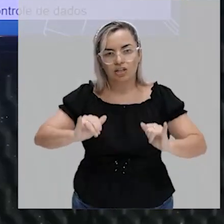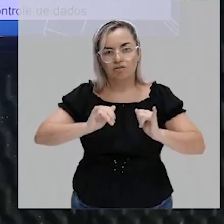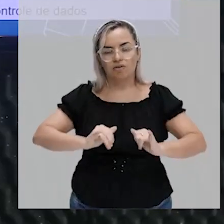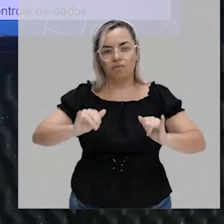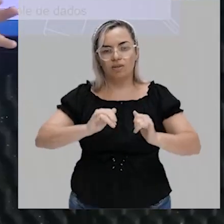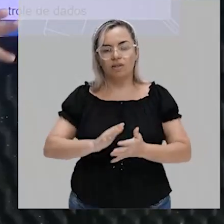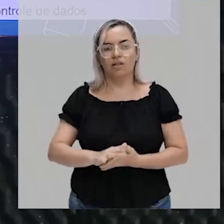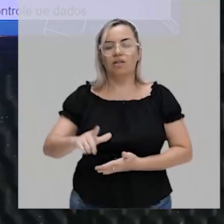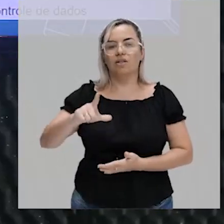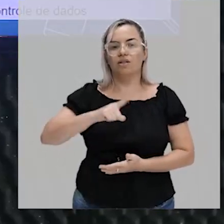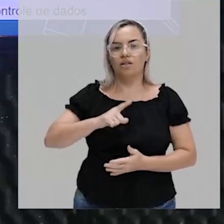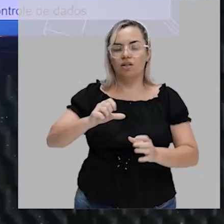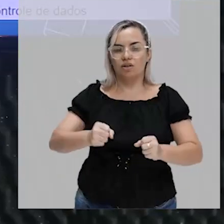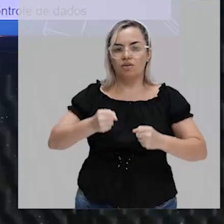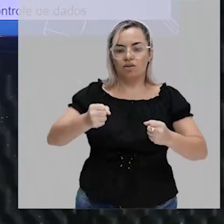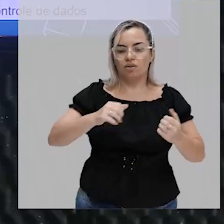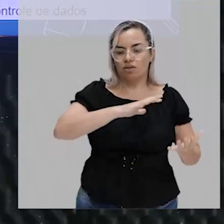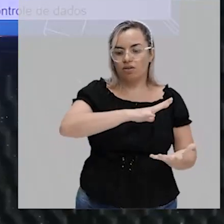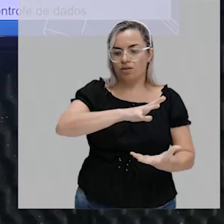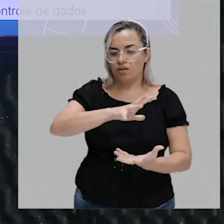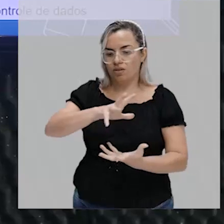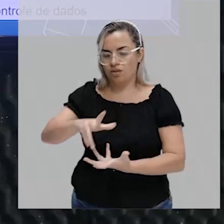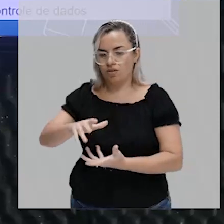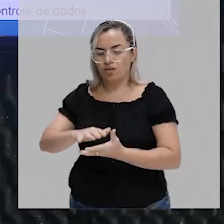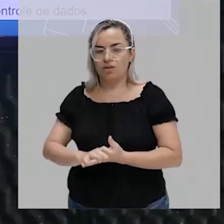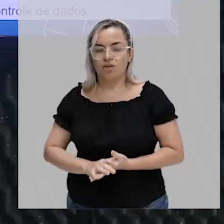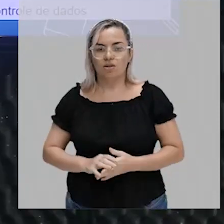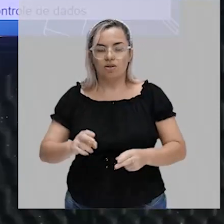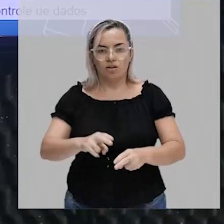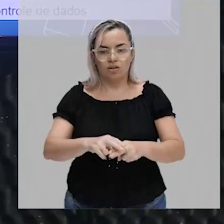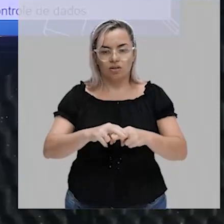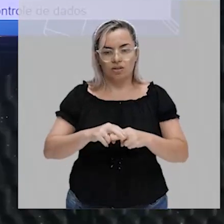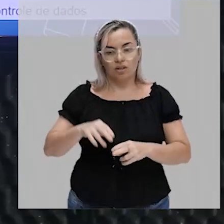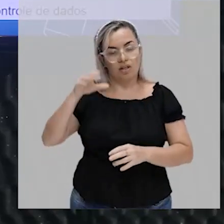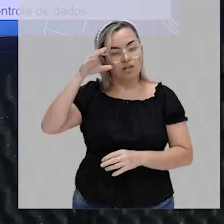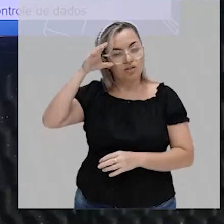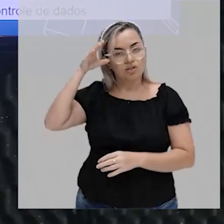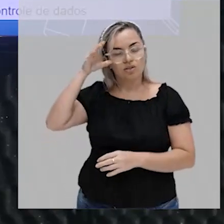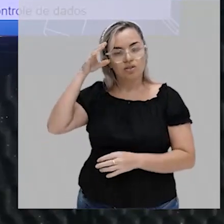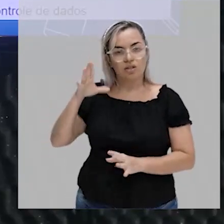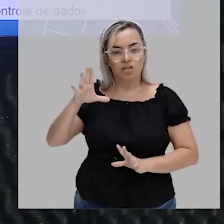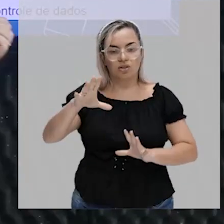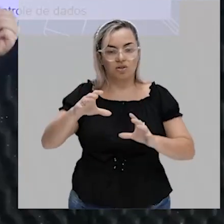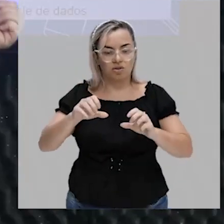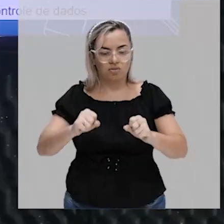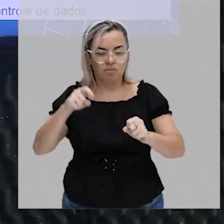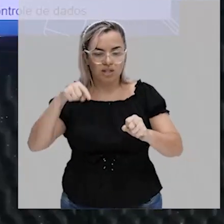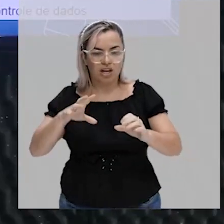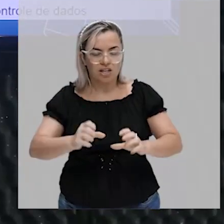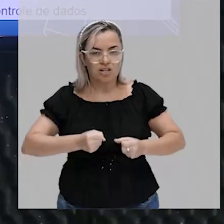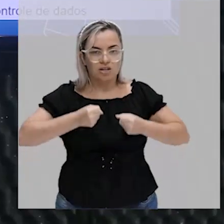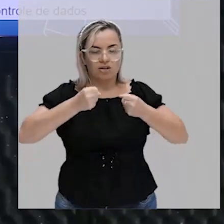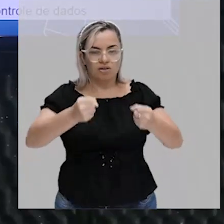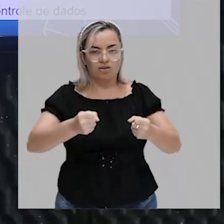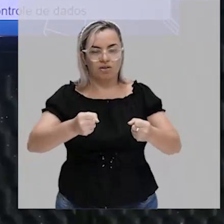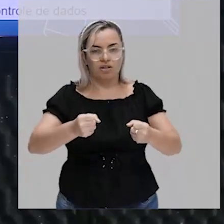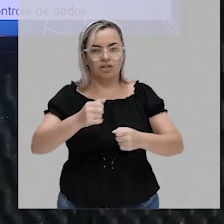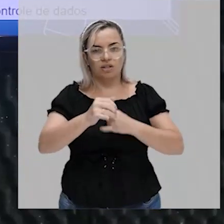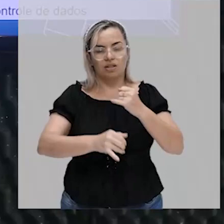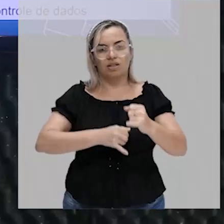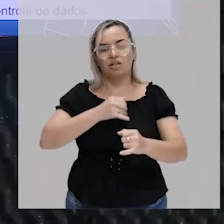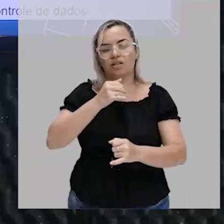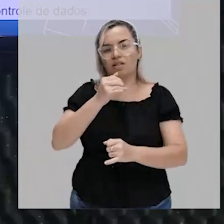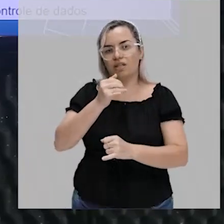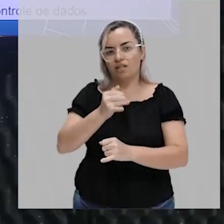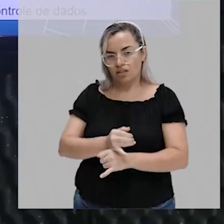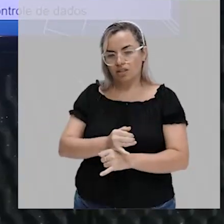a sua tecnologia 5G, ela for a responsável por espalhar a tecnologia 5G pelo mundo, ela vai controlar esses dados. Então,